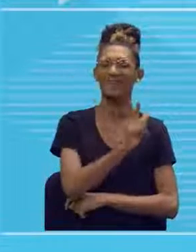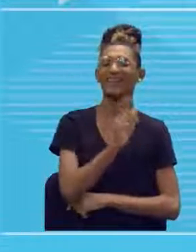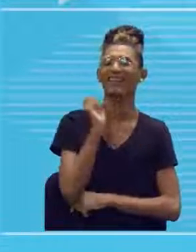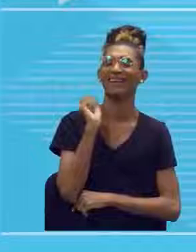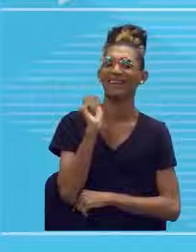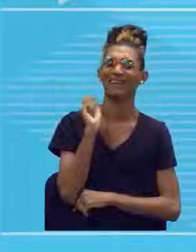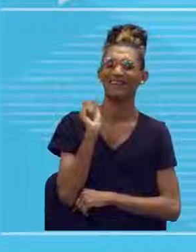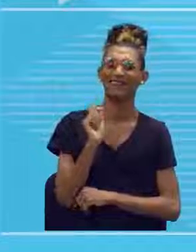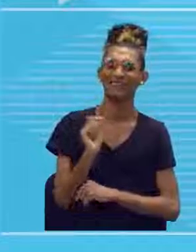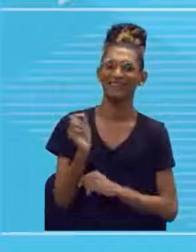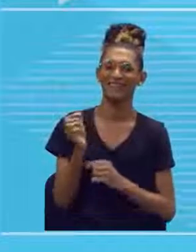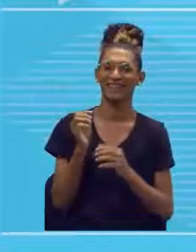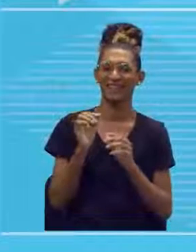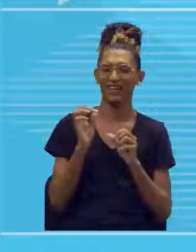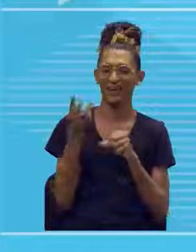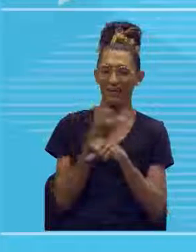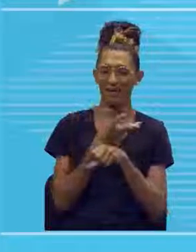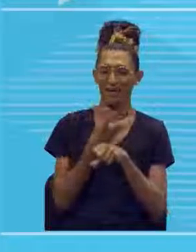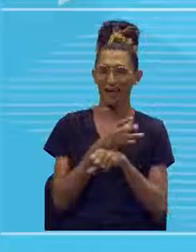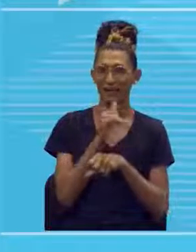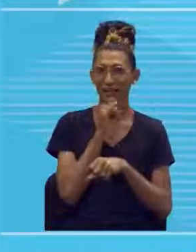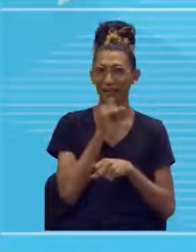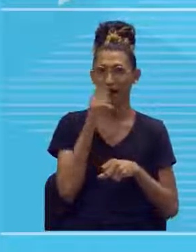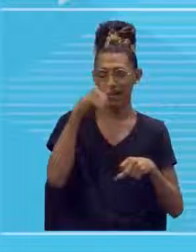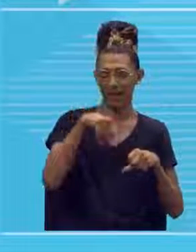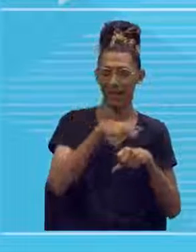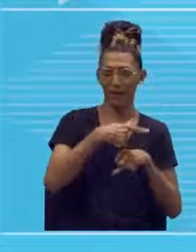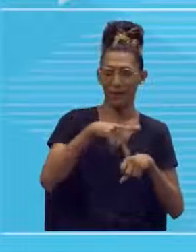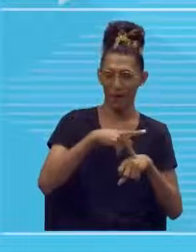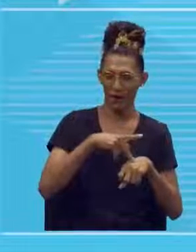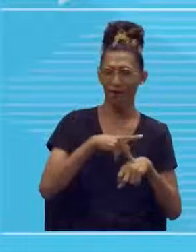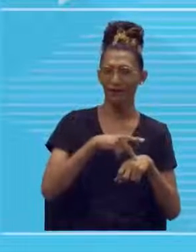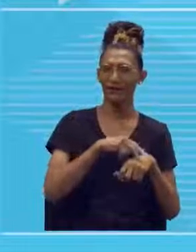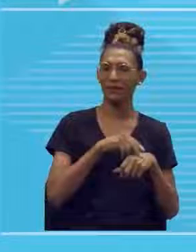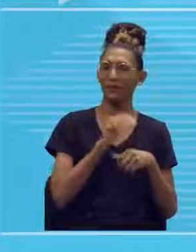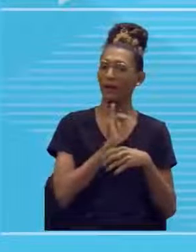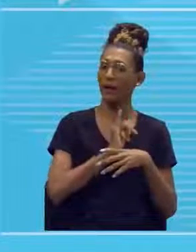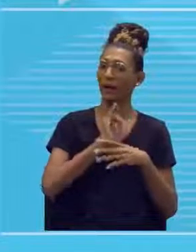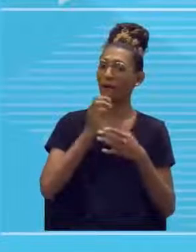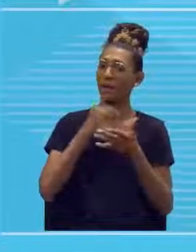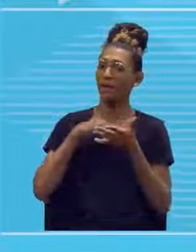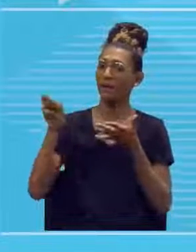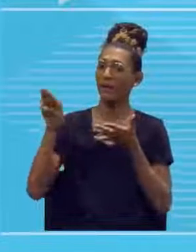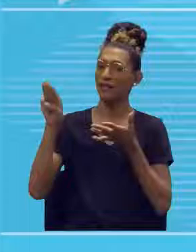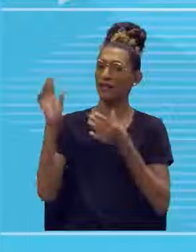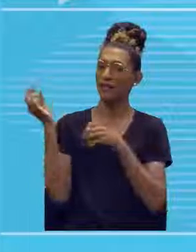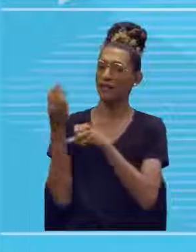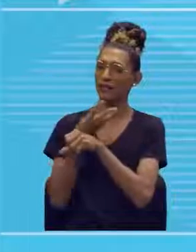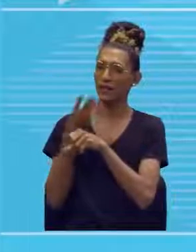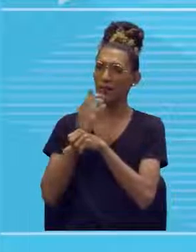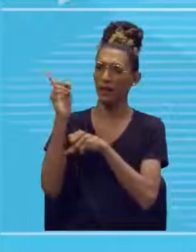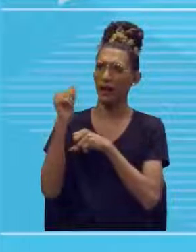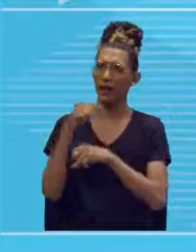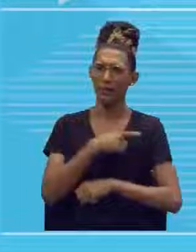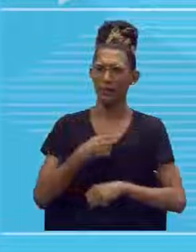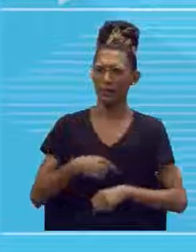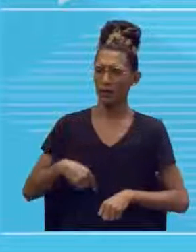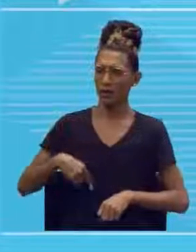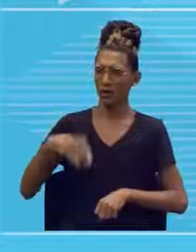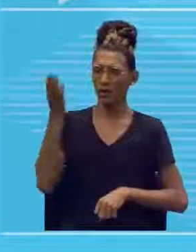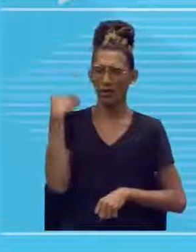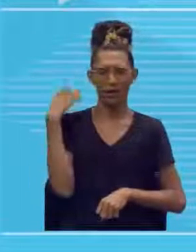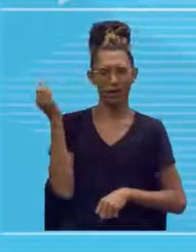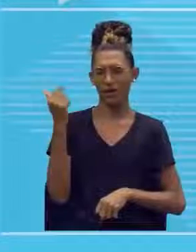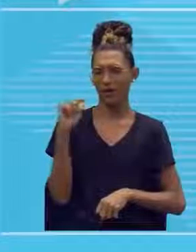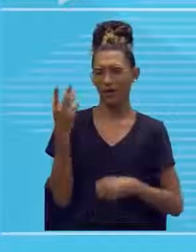tipo assim os que estão aqui na América mandar um Zap lá pra galera da China aí vocês acha que é assim mesmo é É sim não era assim que